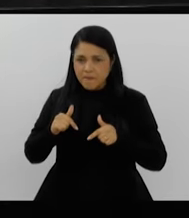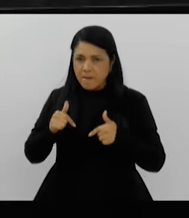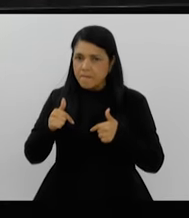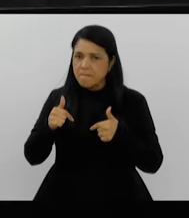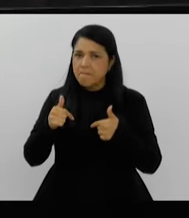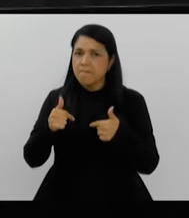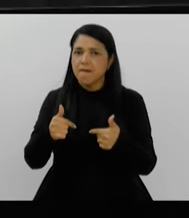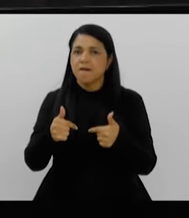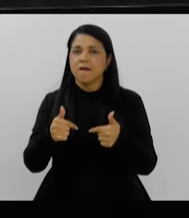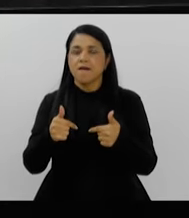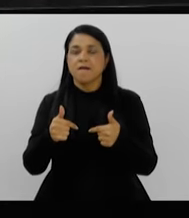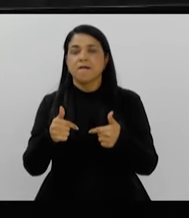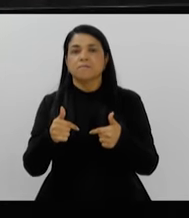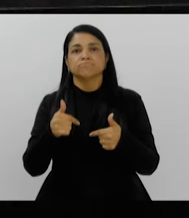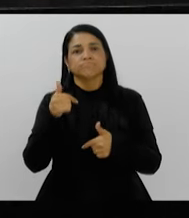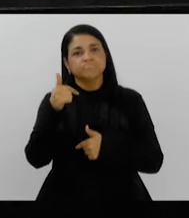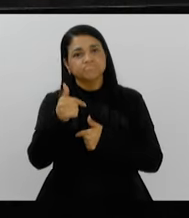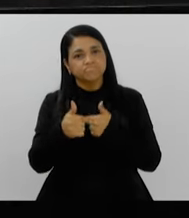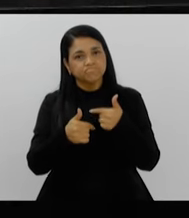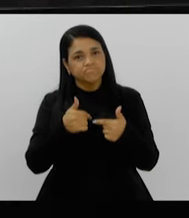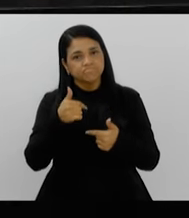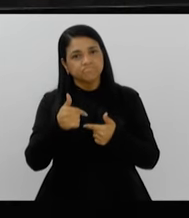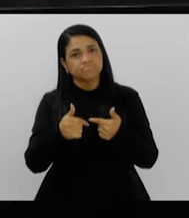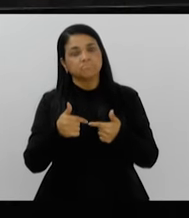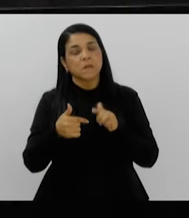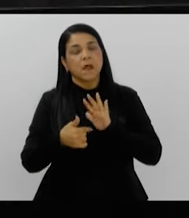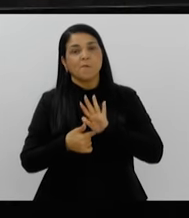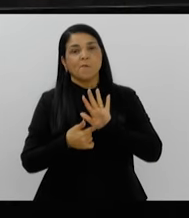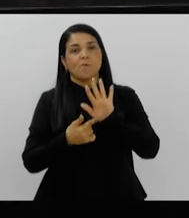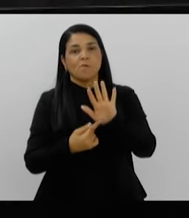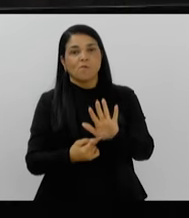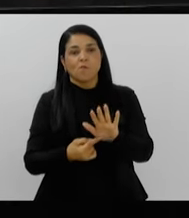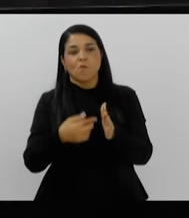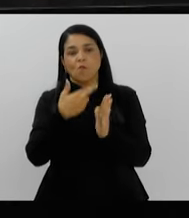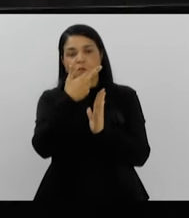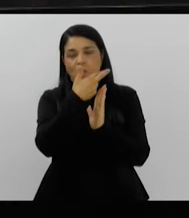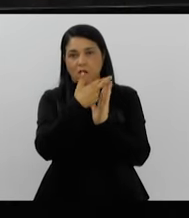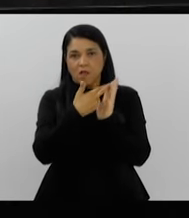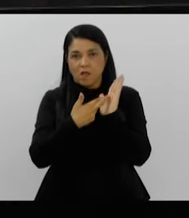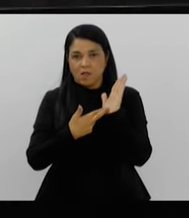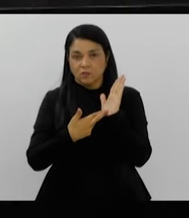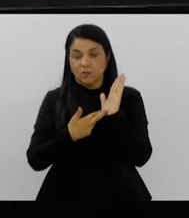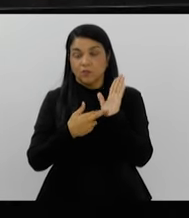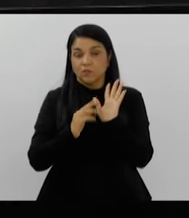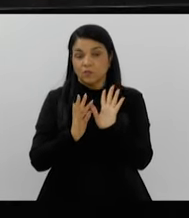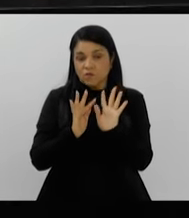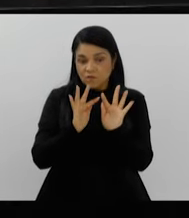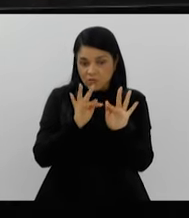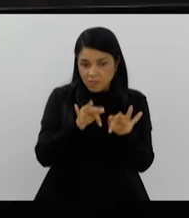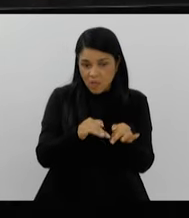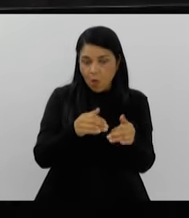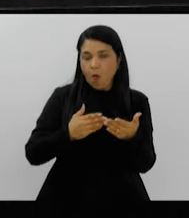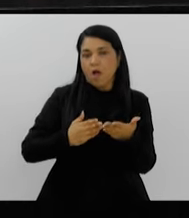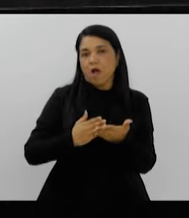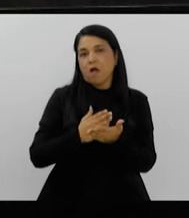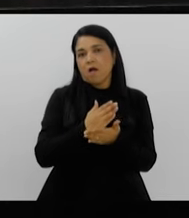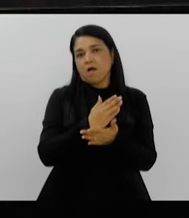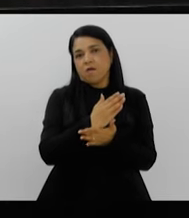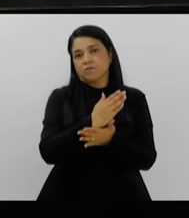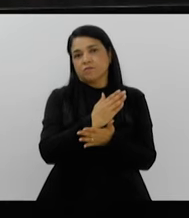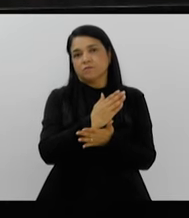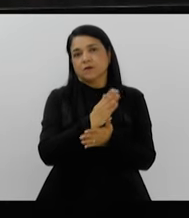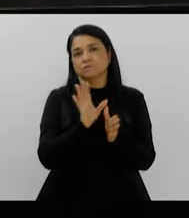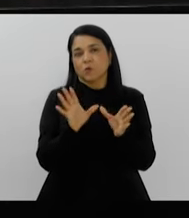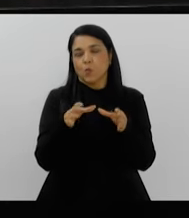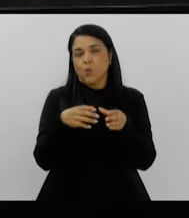é, gigantesco, para apresentar um relatório que, ao final, foi aprovado, né, pelo corpo